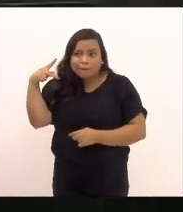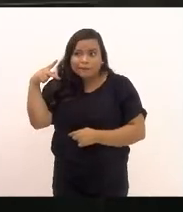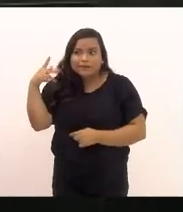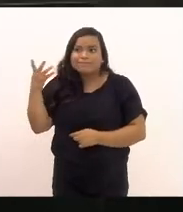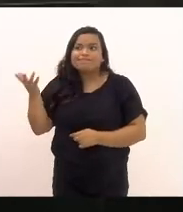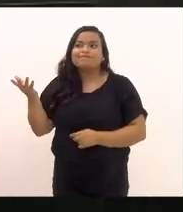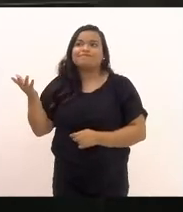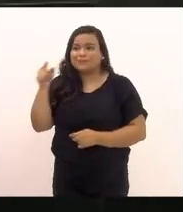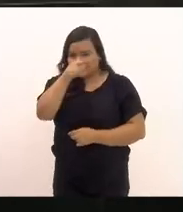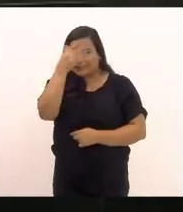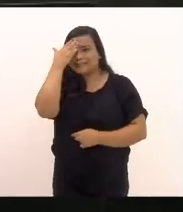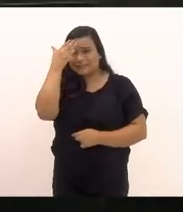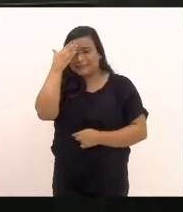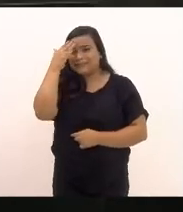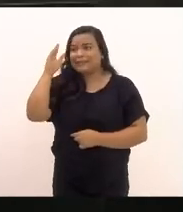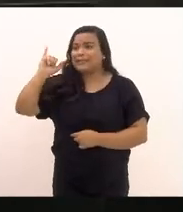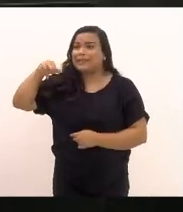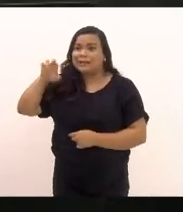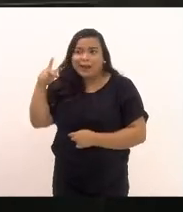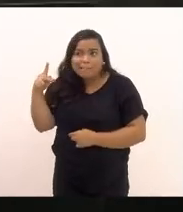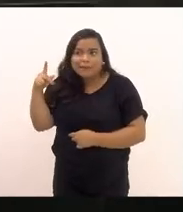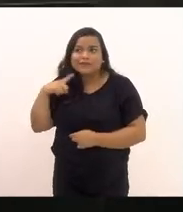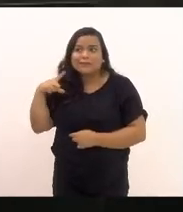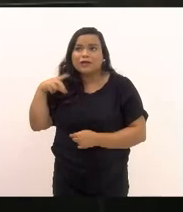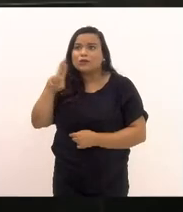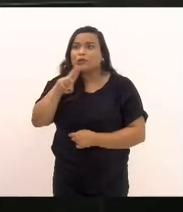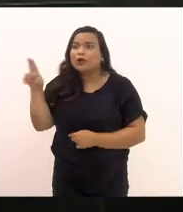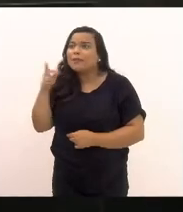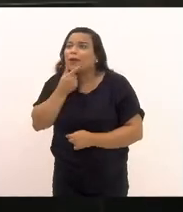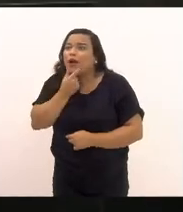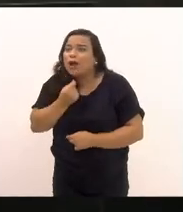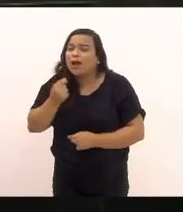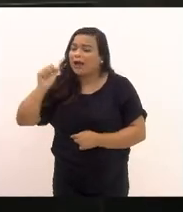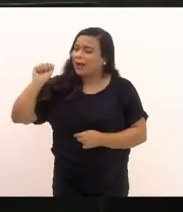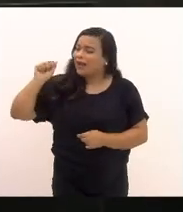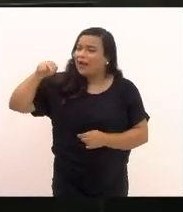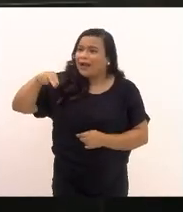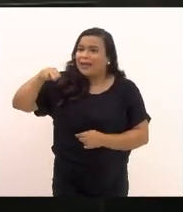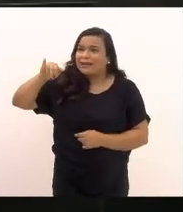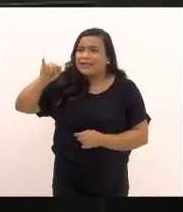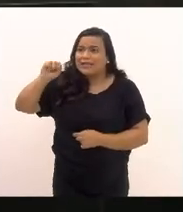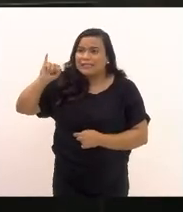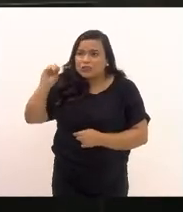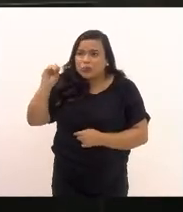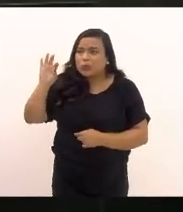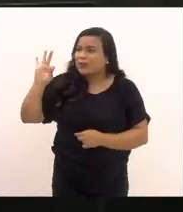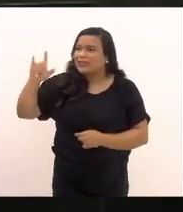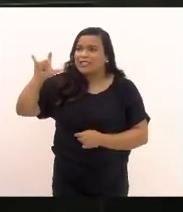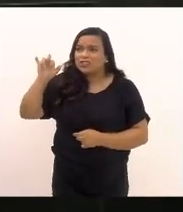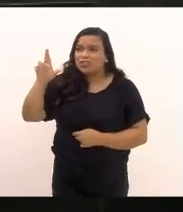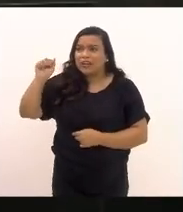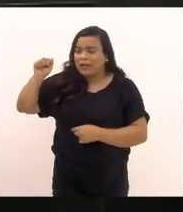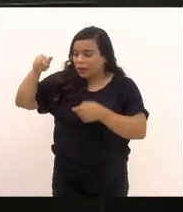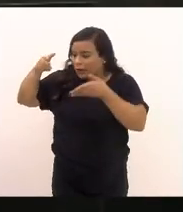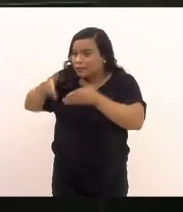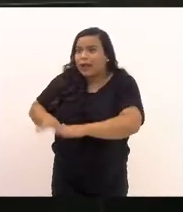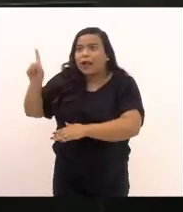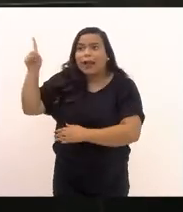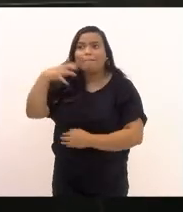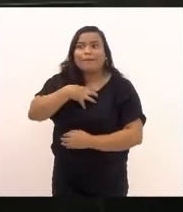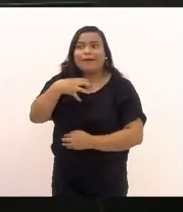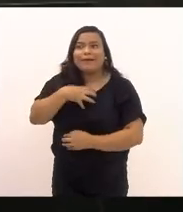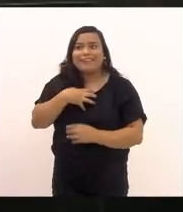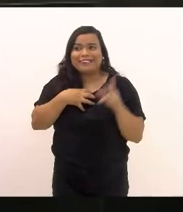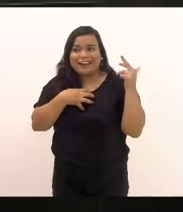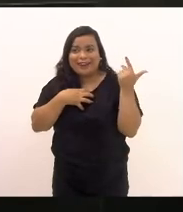Vossa Excelência sabe, de ninguém mais, ninguém menos, que Anísio Teixeira, aliás, nascido na Bahia, seu conterrâneo, portanto, nascido